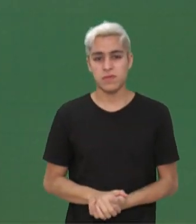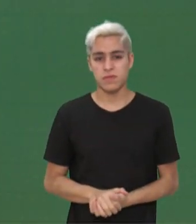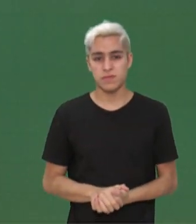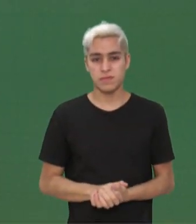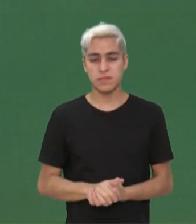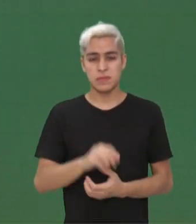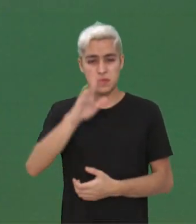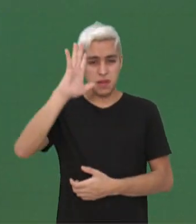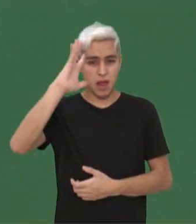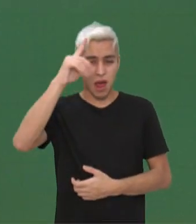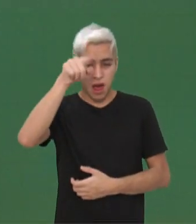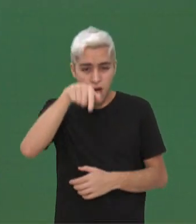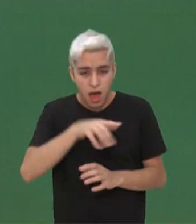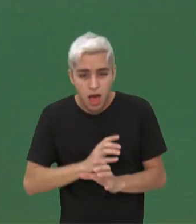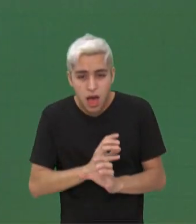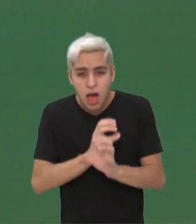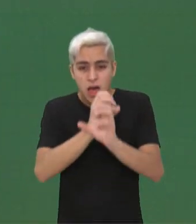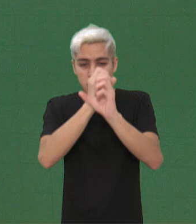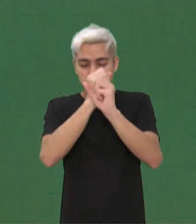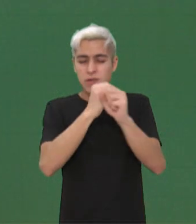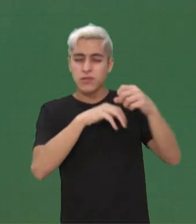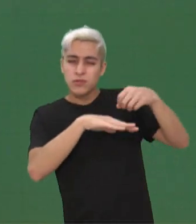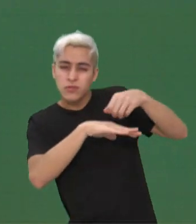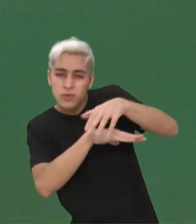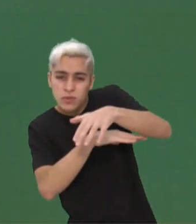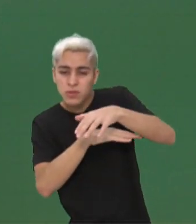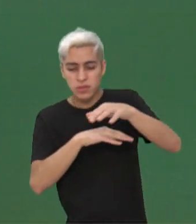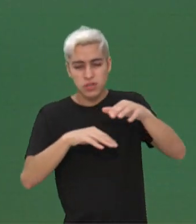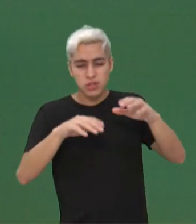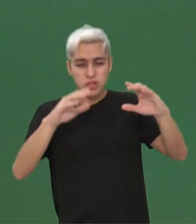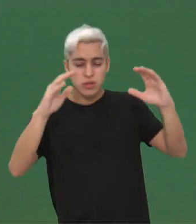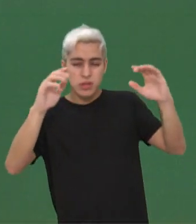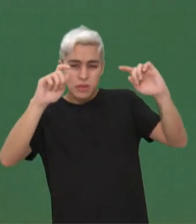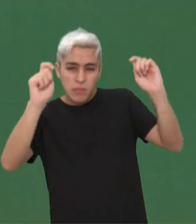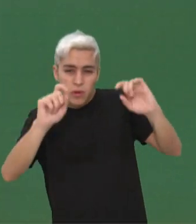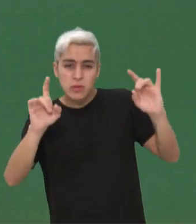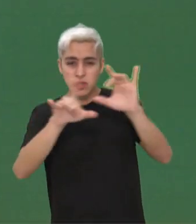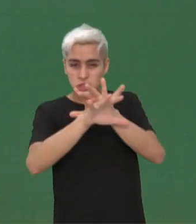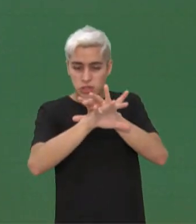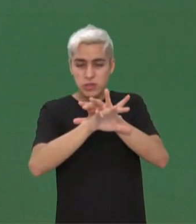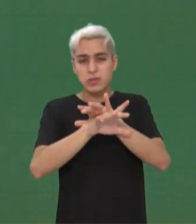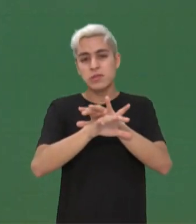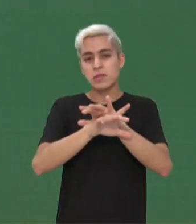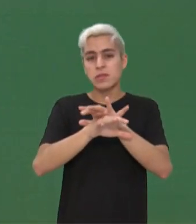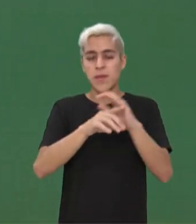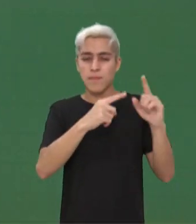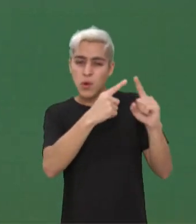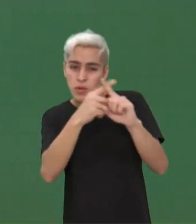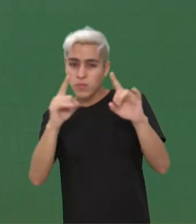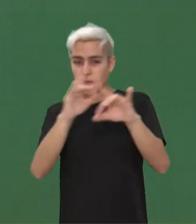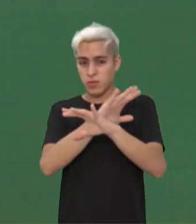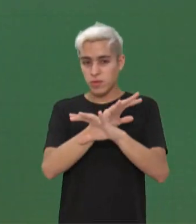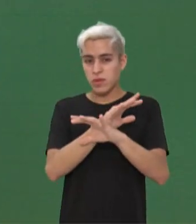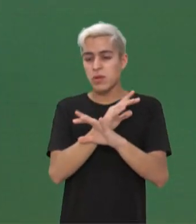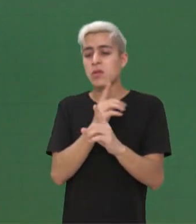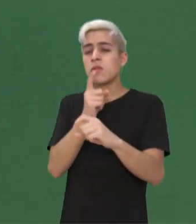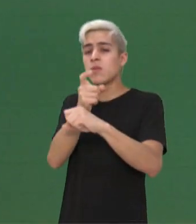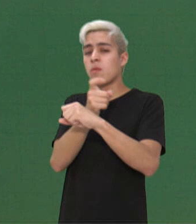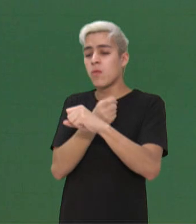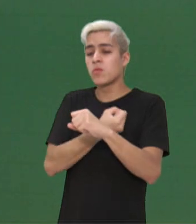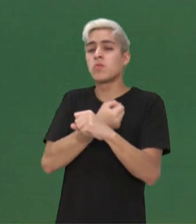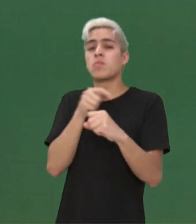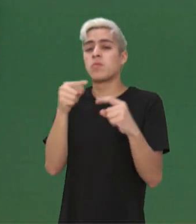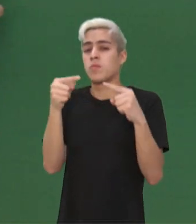Você resolve aqui, dica do professor Neckel, resolve a potência, resolve a multiplicação e encontra o valor de delta na